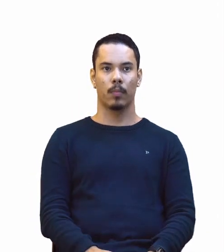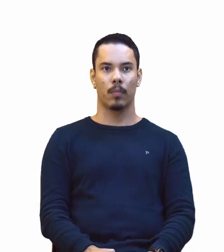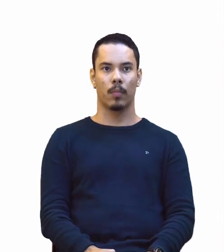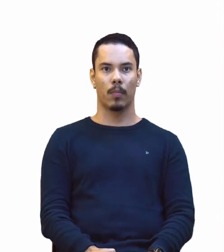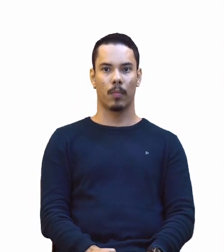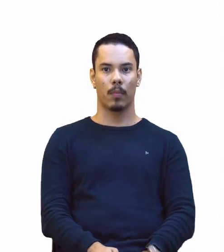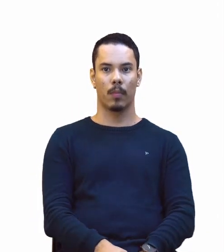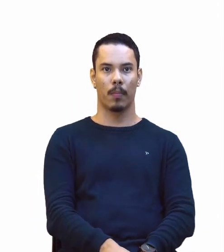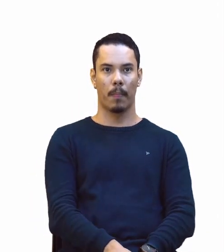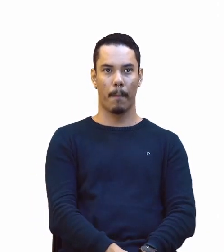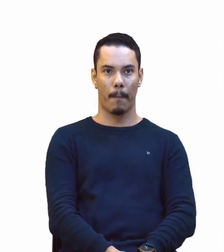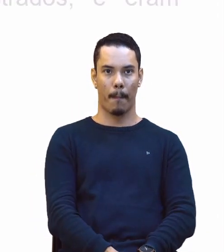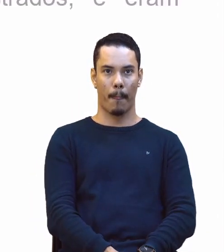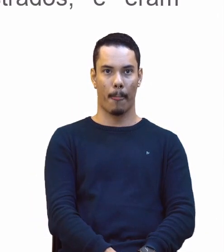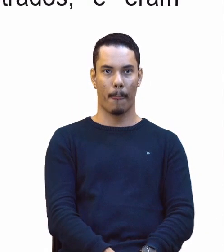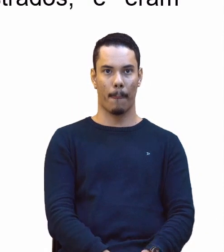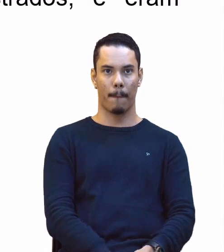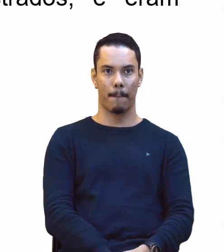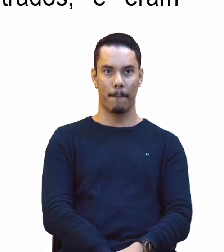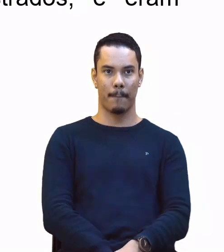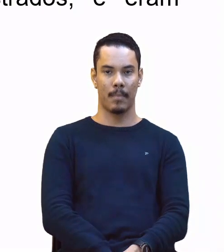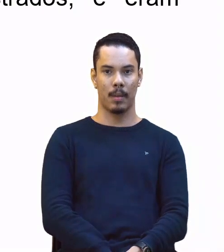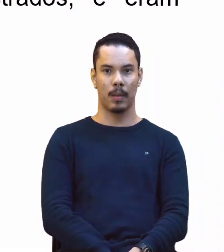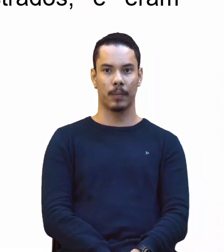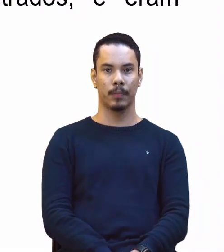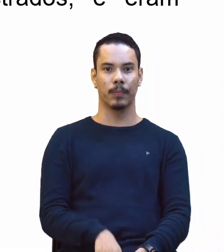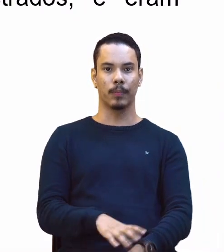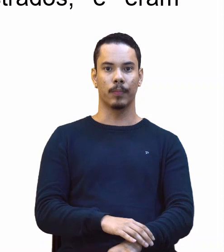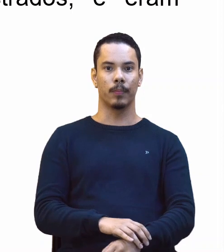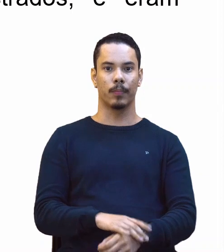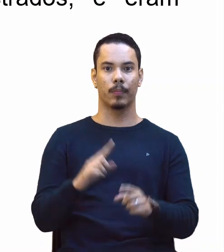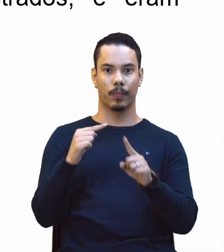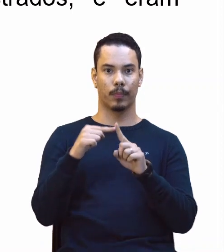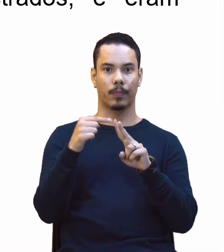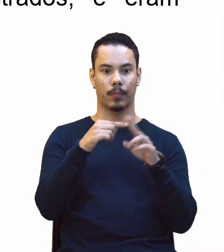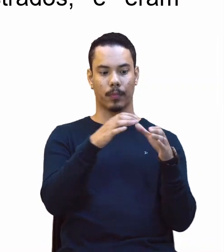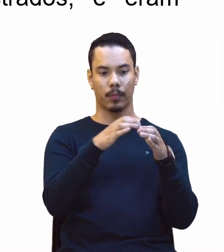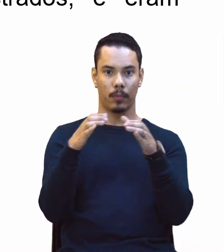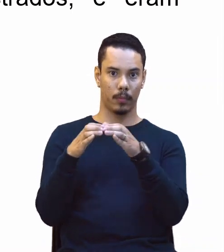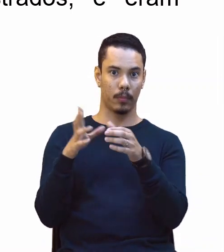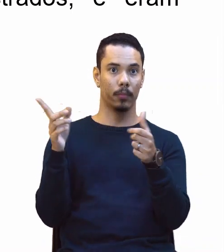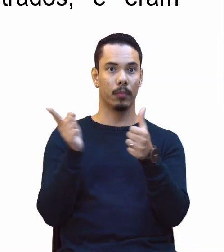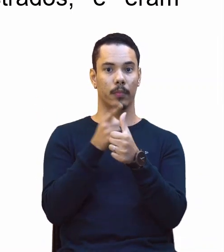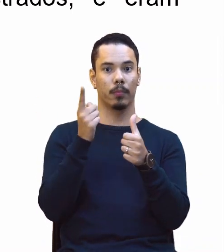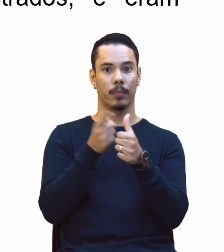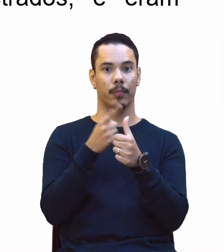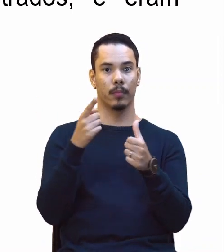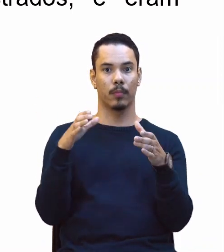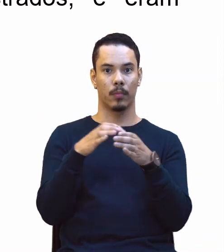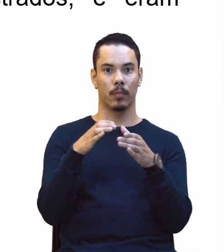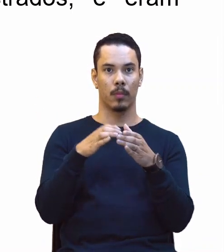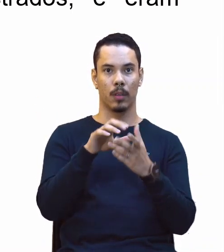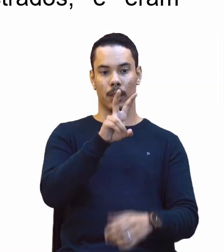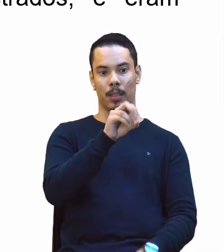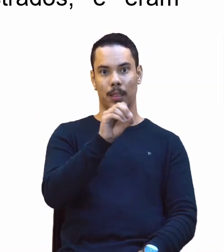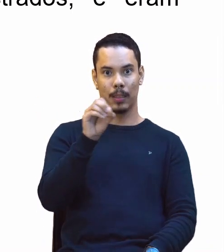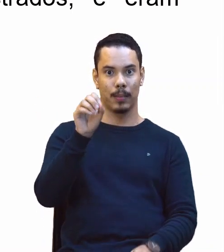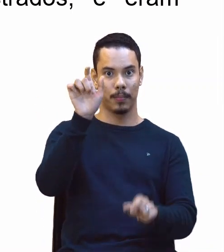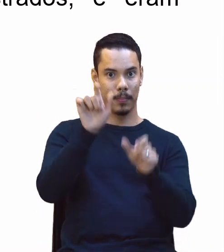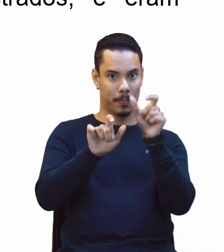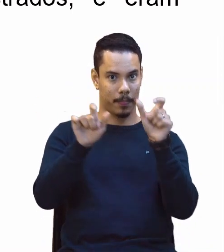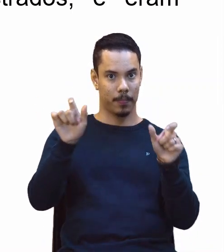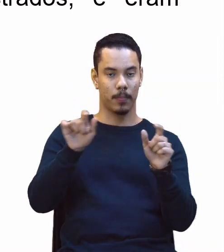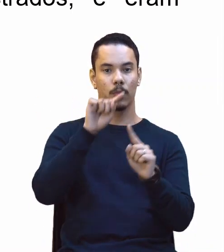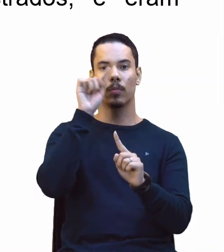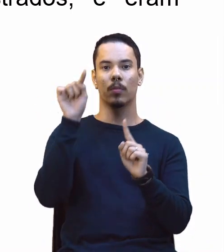bolé, o bole e a eclesia. O primeiro é o Conselho dos 500 cidadãos, e a função